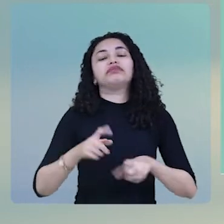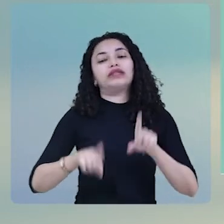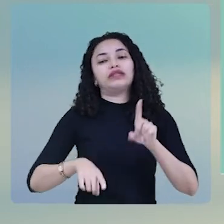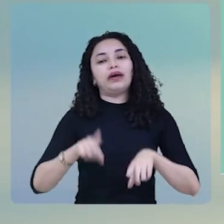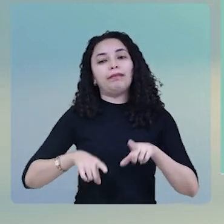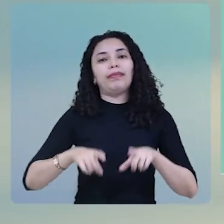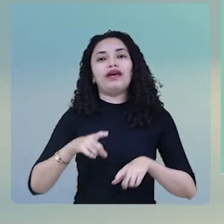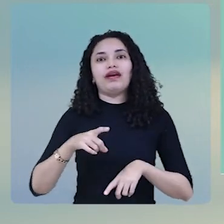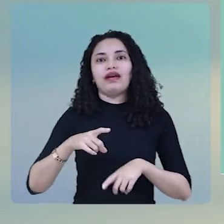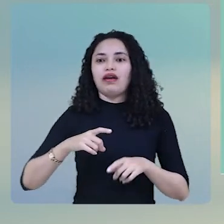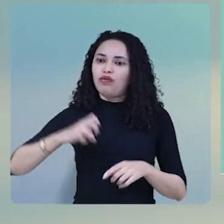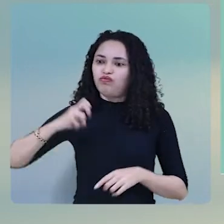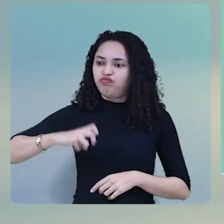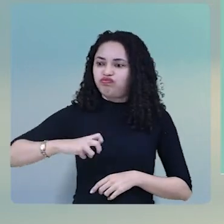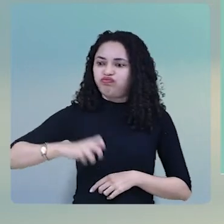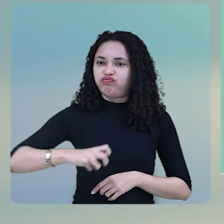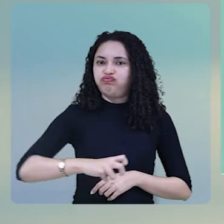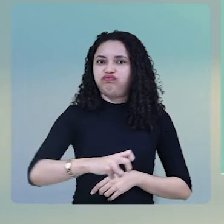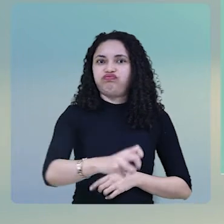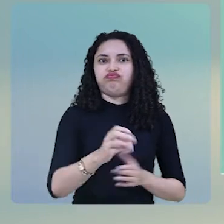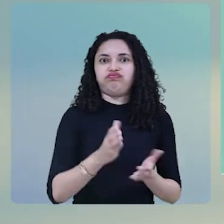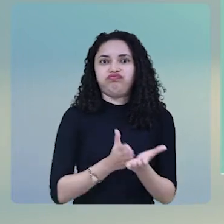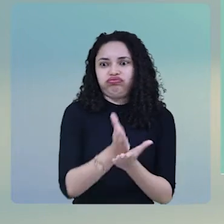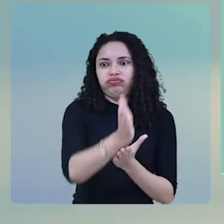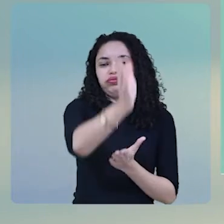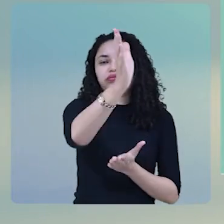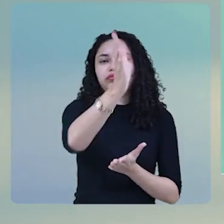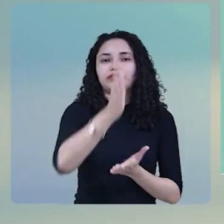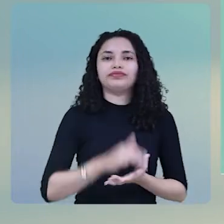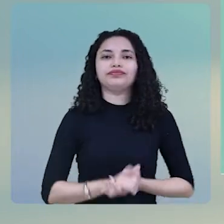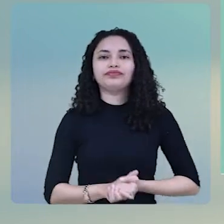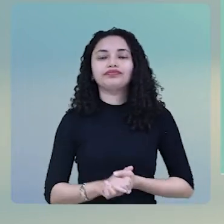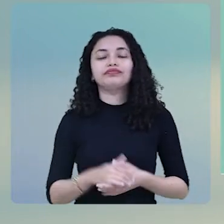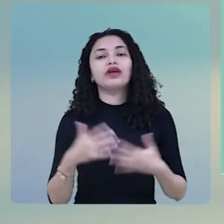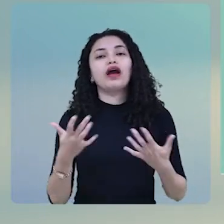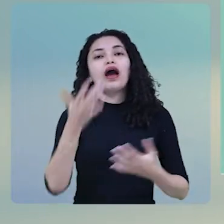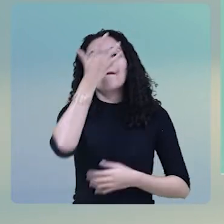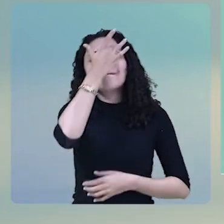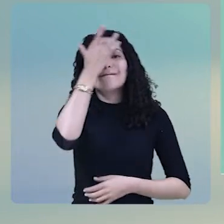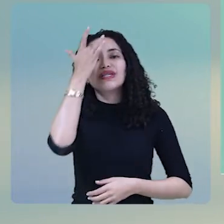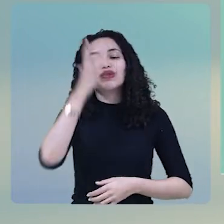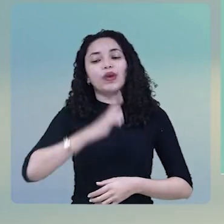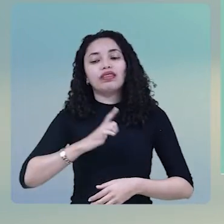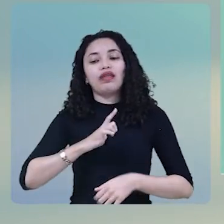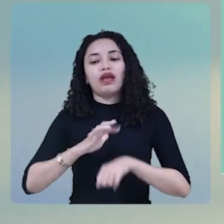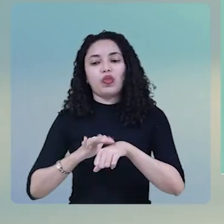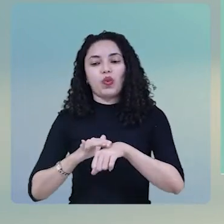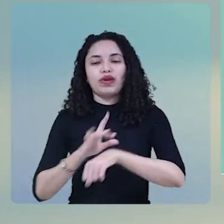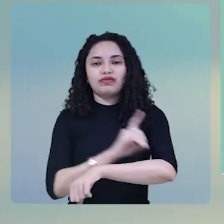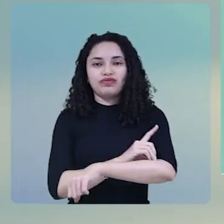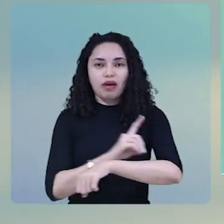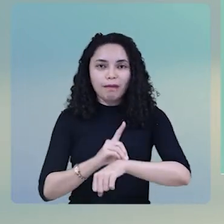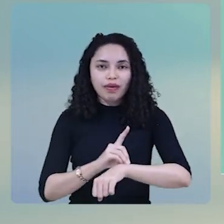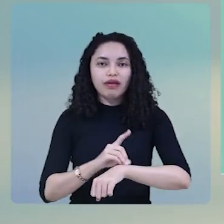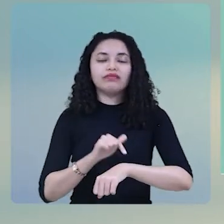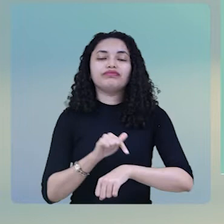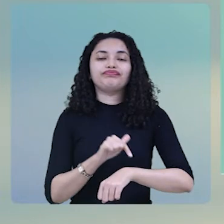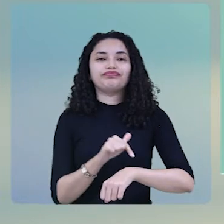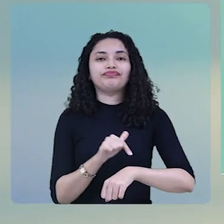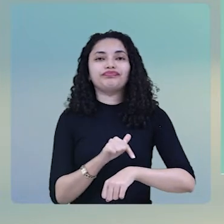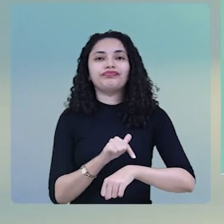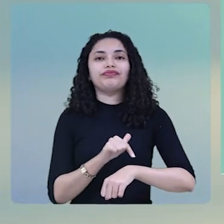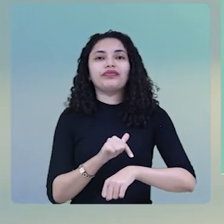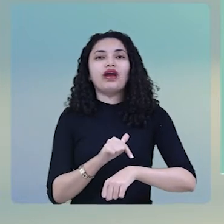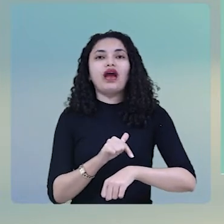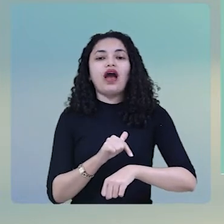de flexibilidade. No caso de pessoas diabéticas, que nós vamos falar lá na frente, vai aumentar